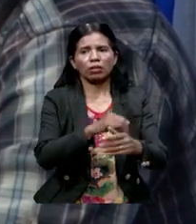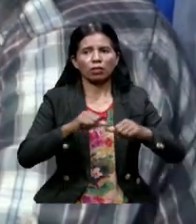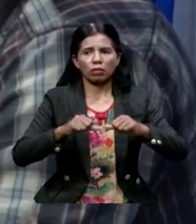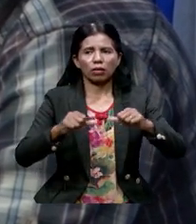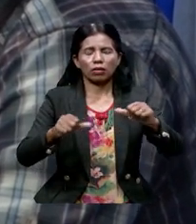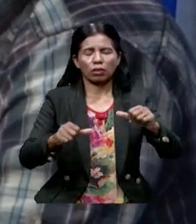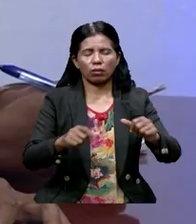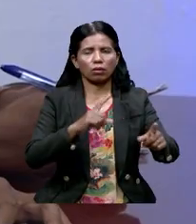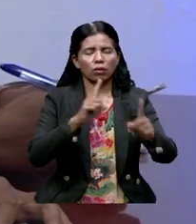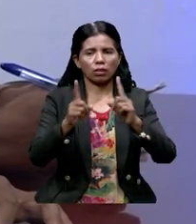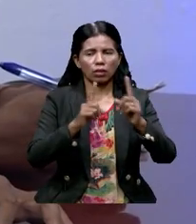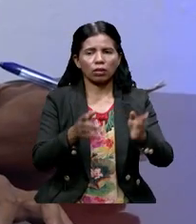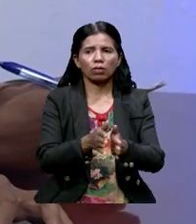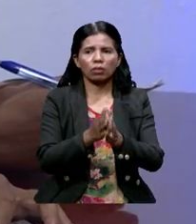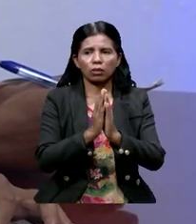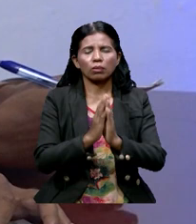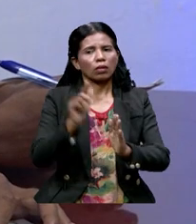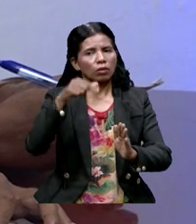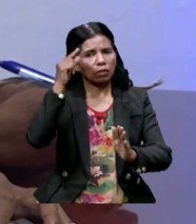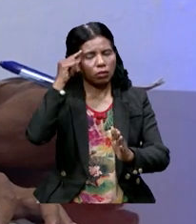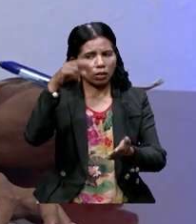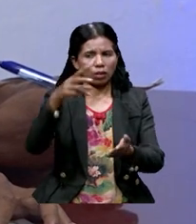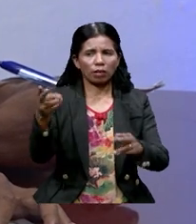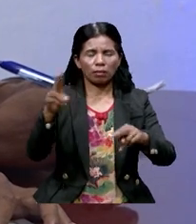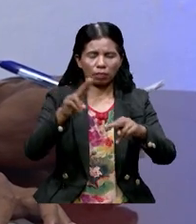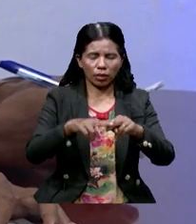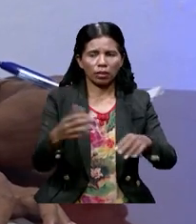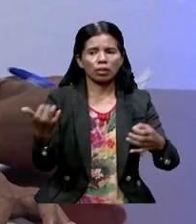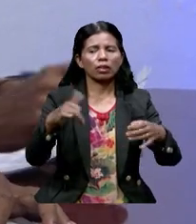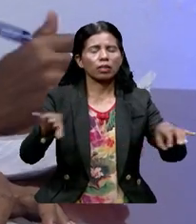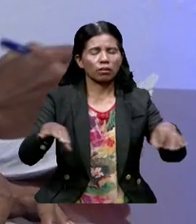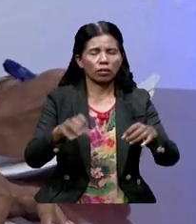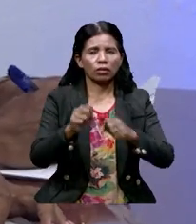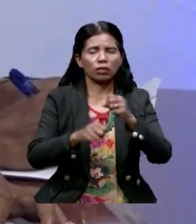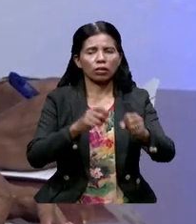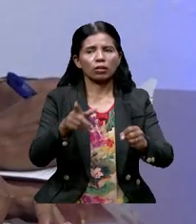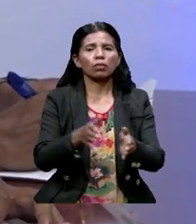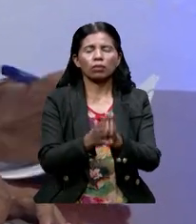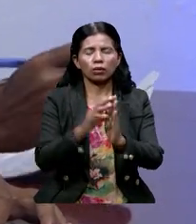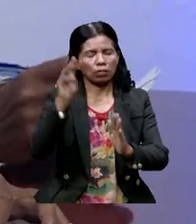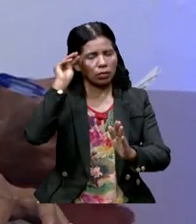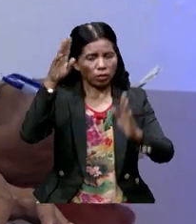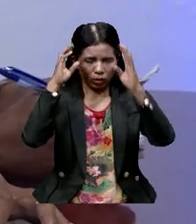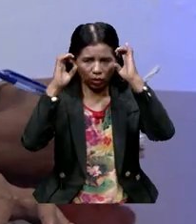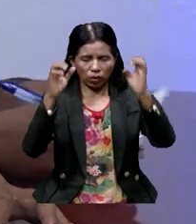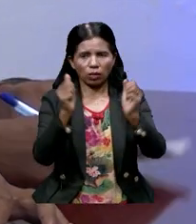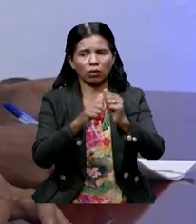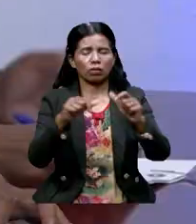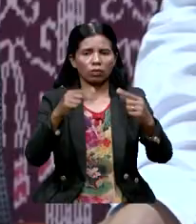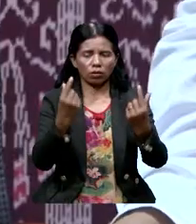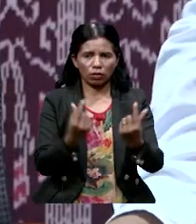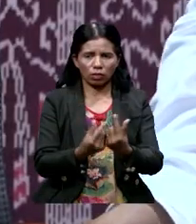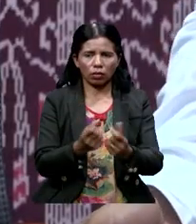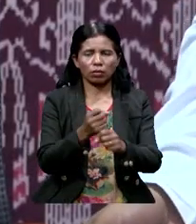a manifestação, o de exige para o governo a estende Cira no contrato. No Nea Sociedade Civil, Russo, Ministro da Educação, onde a equipa a